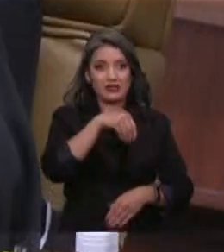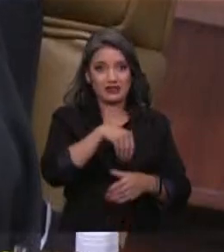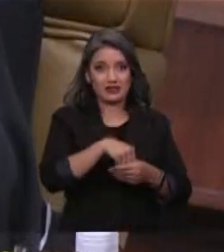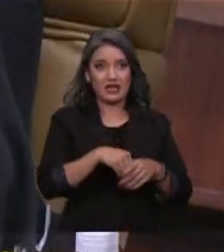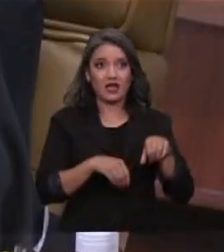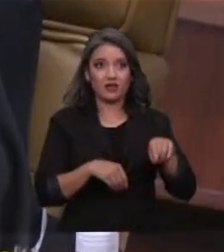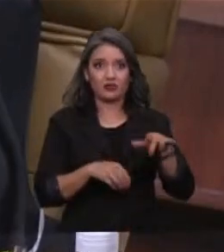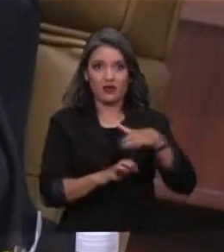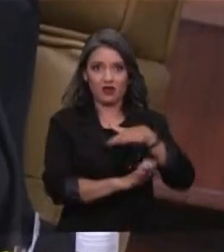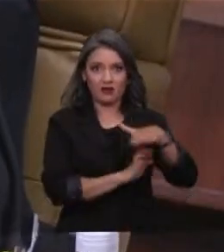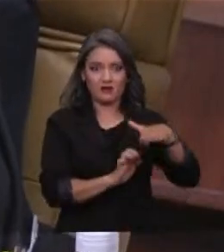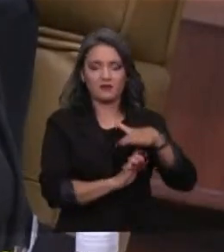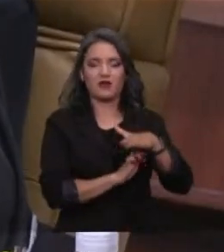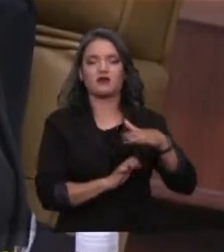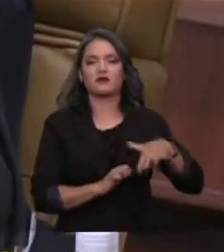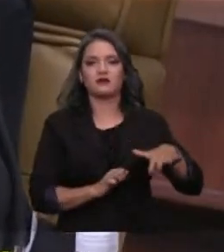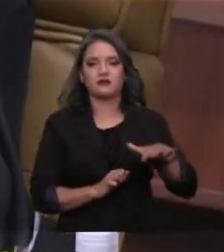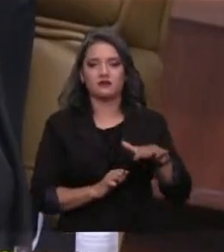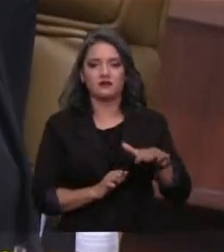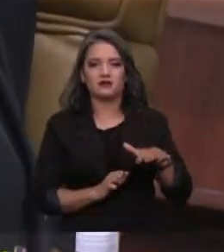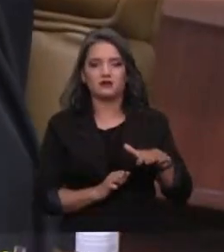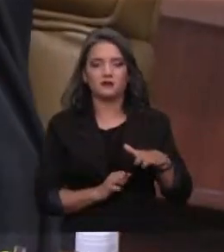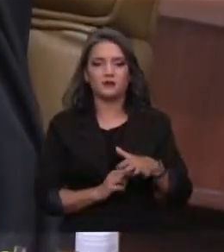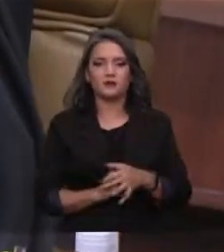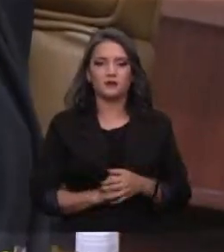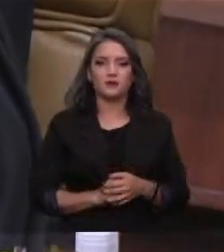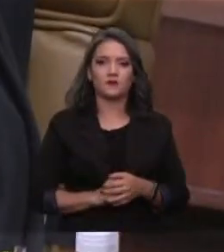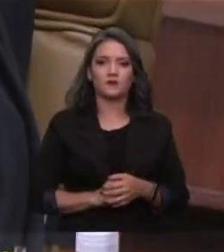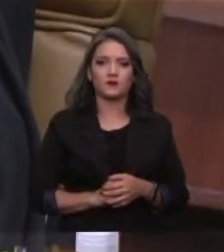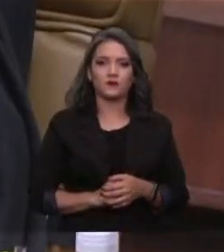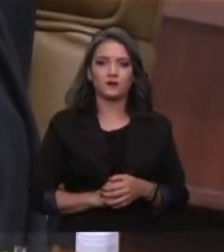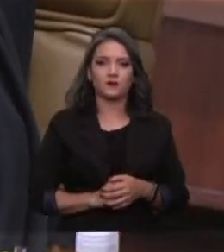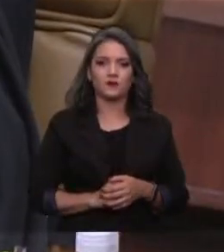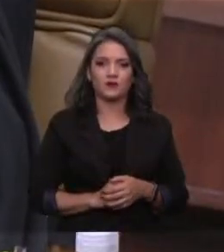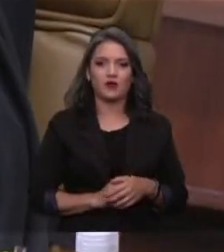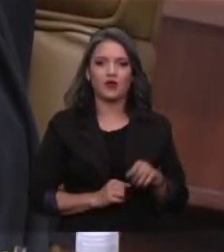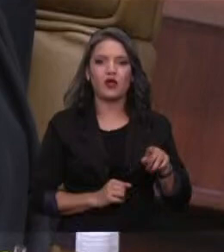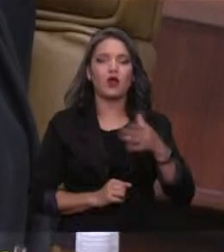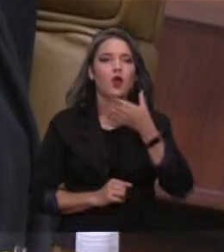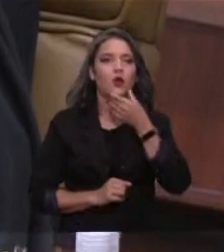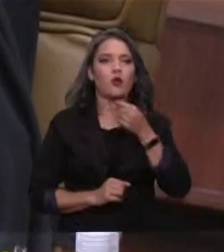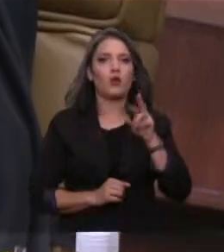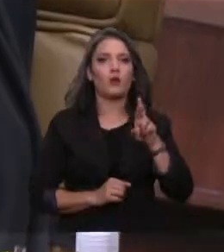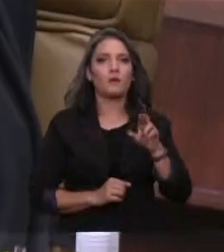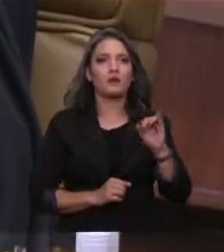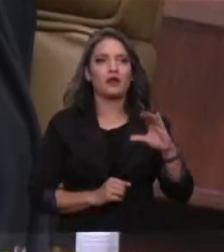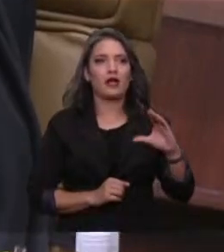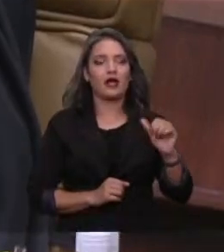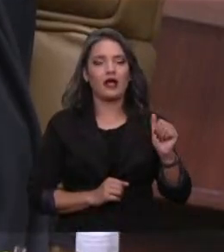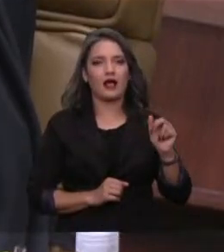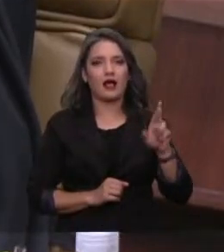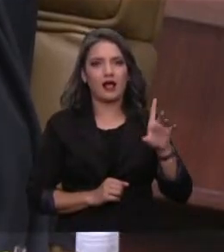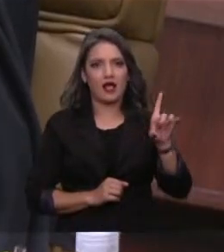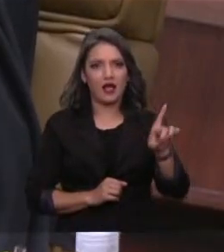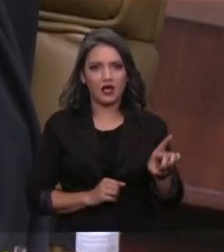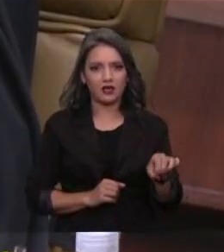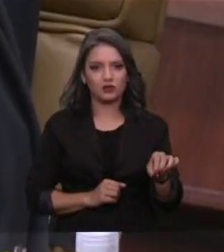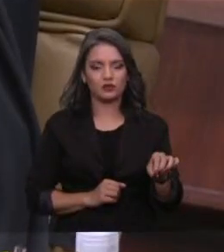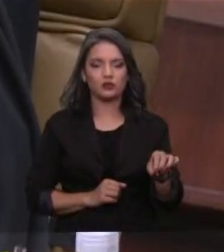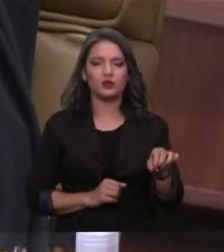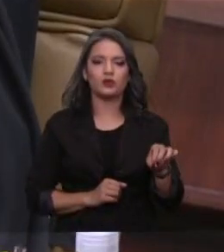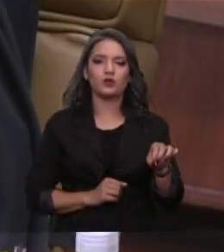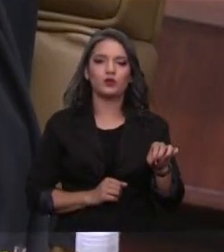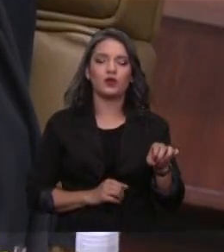BR Distribuidora, a partir da interlocução do senhor Ricardo Pessoa com o